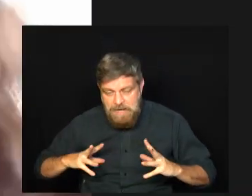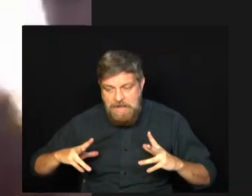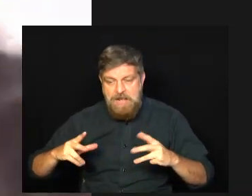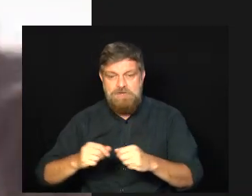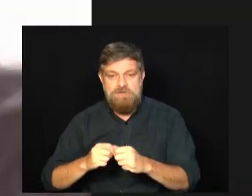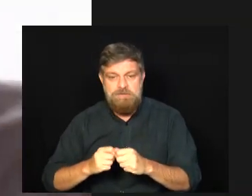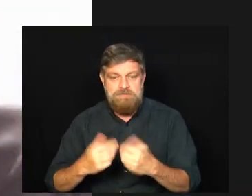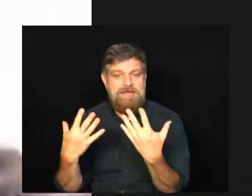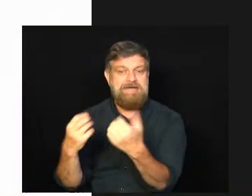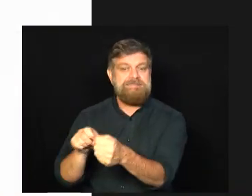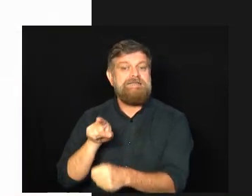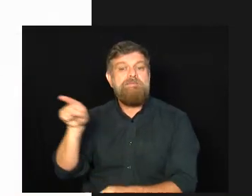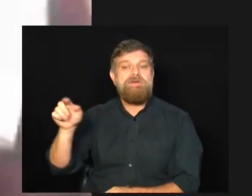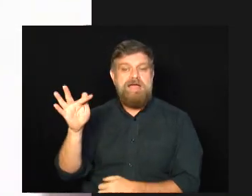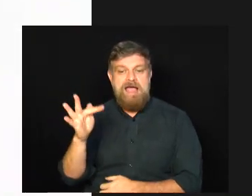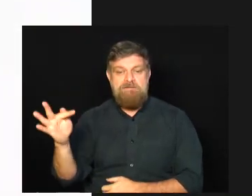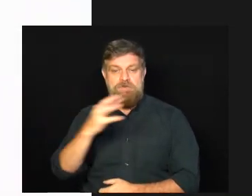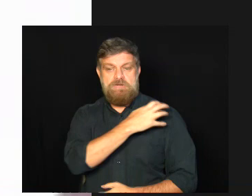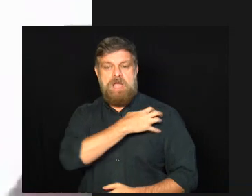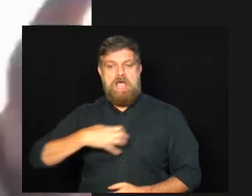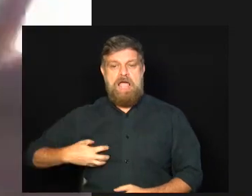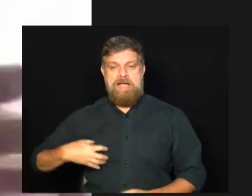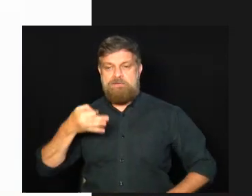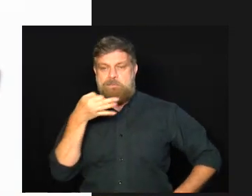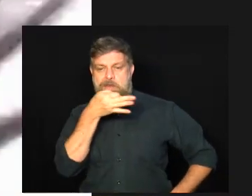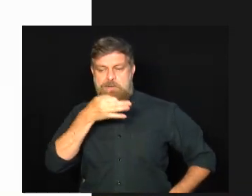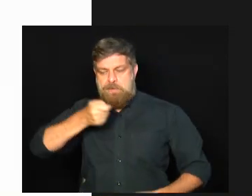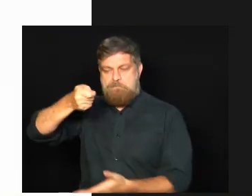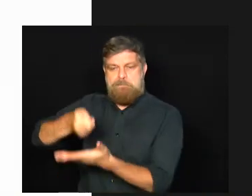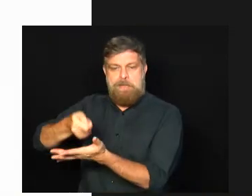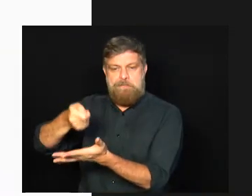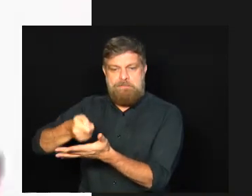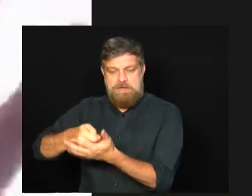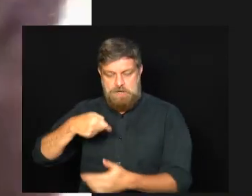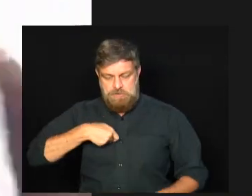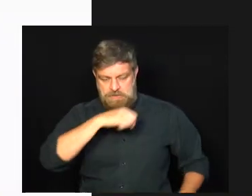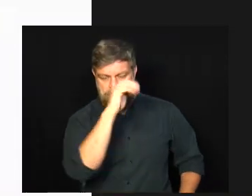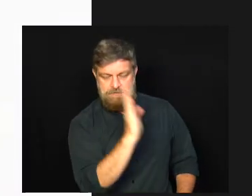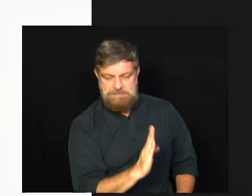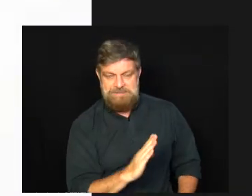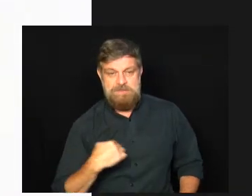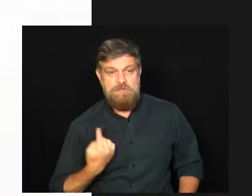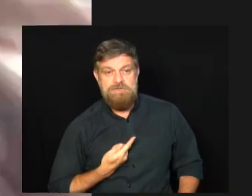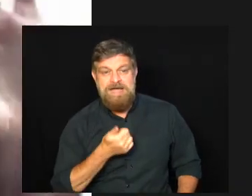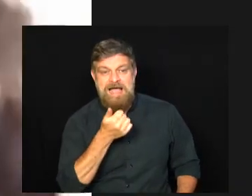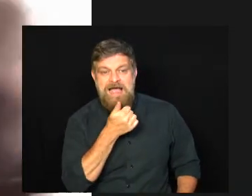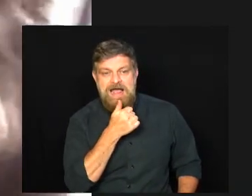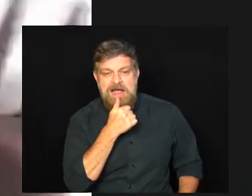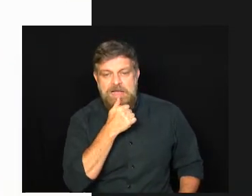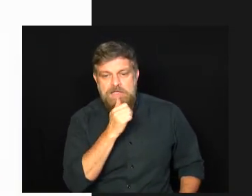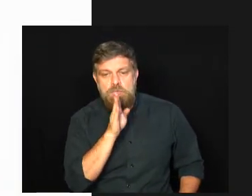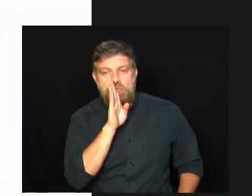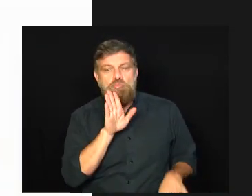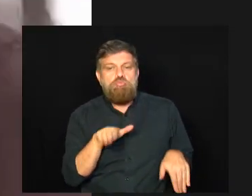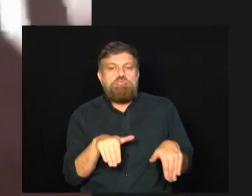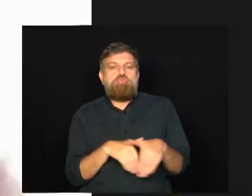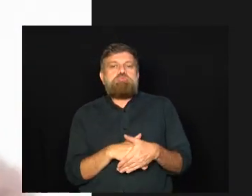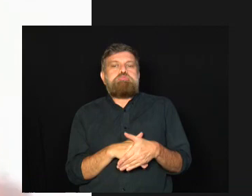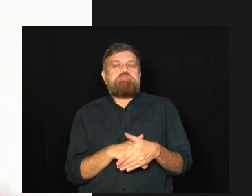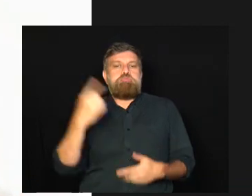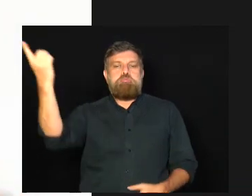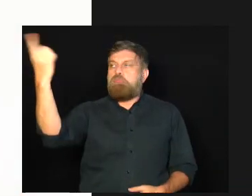porque Harvard está falando, né? Porque aqui nós somos ainda colônia, né? Nós somos